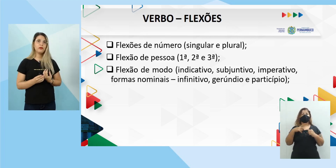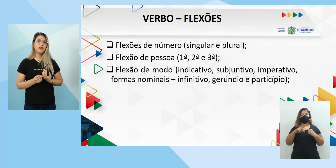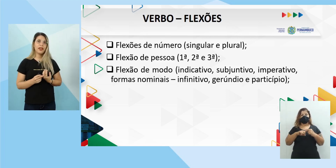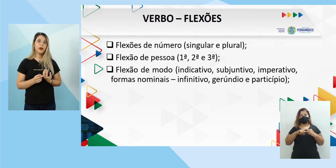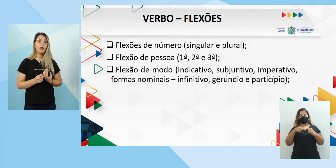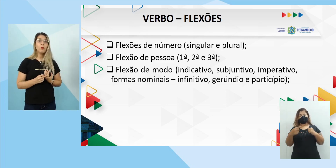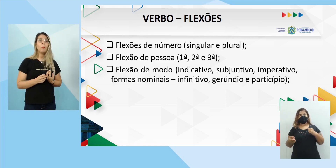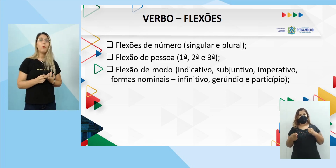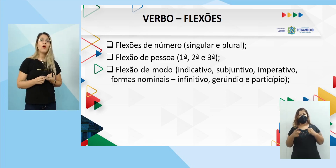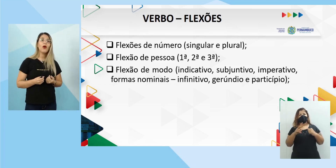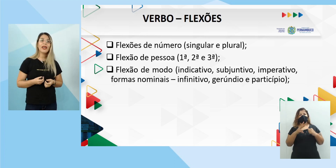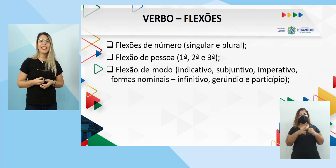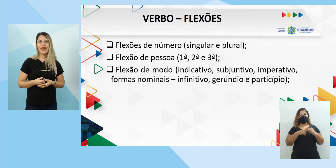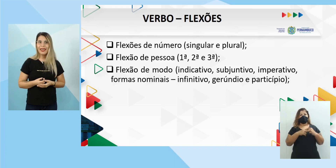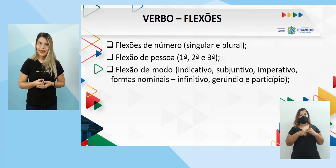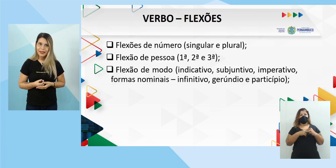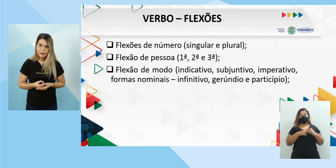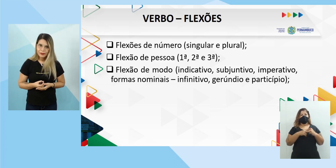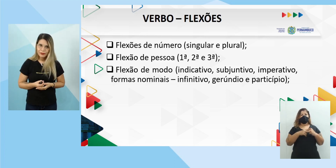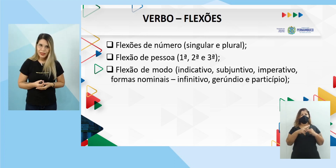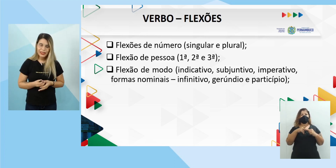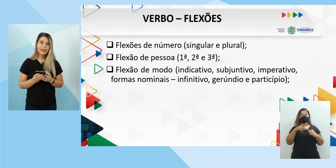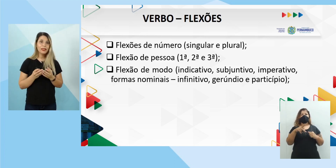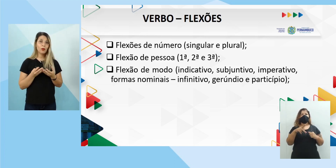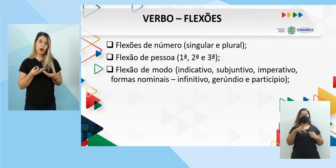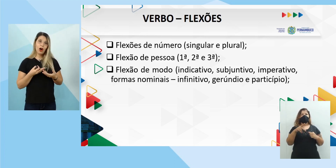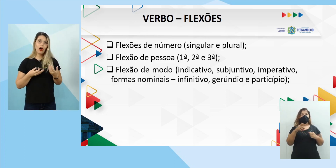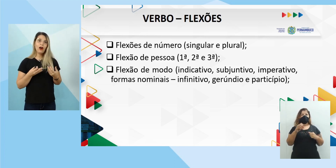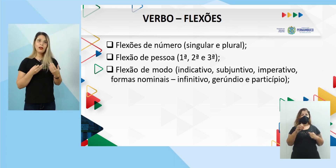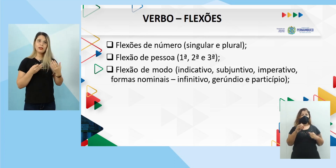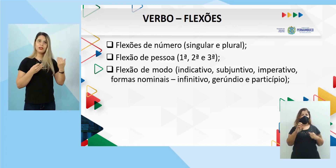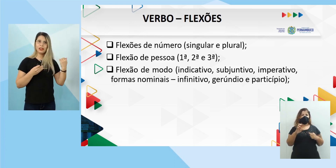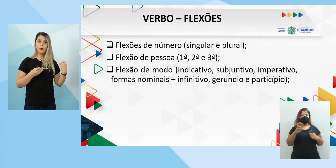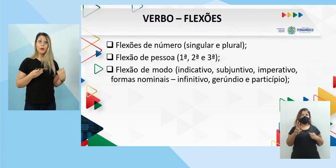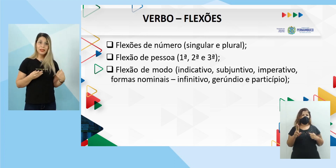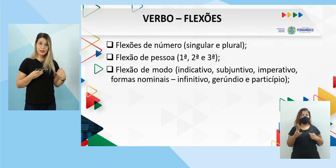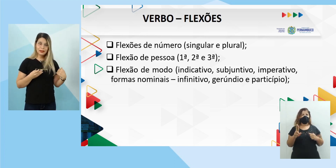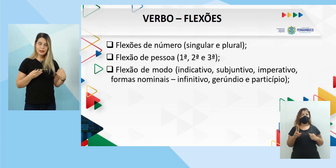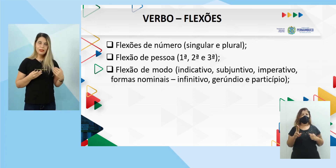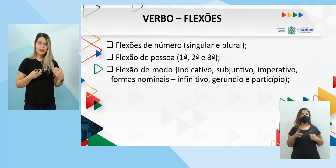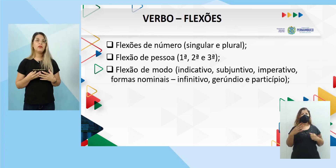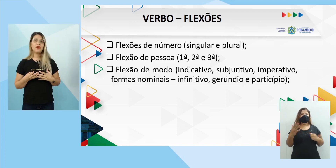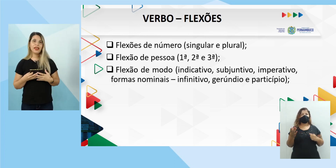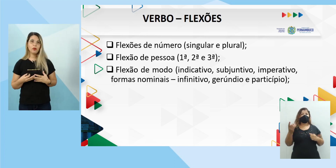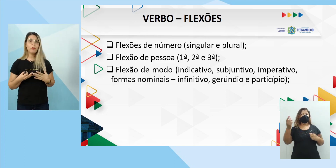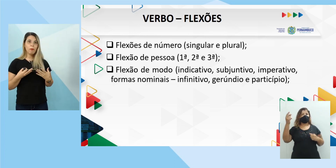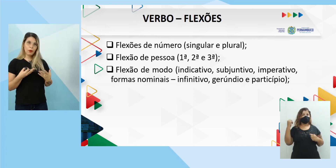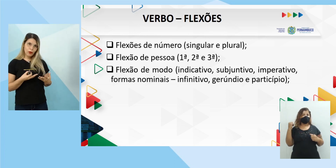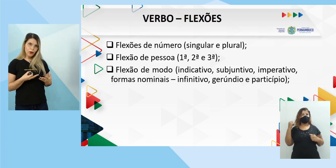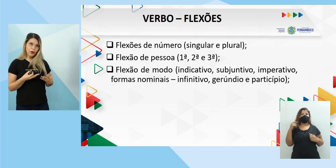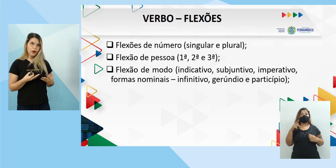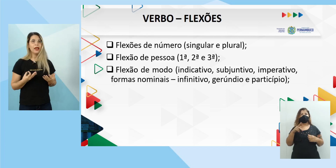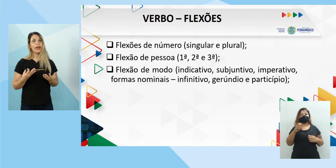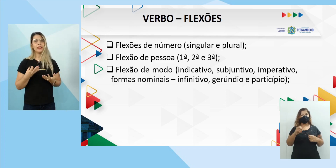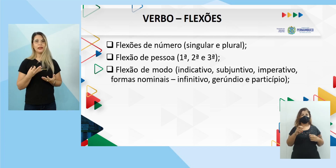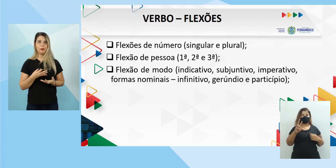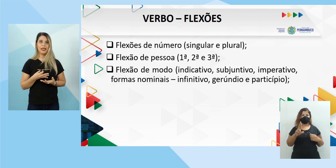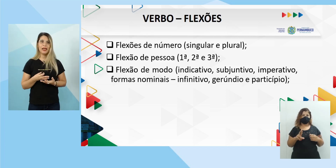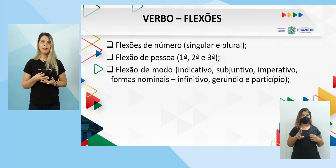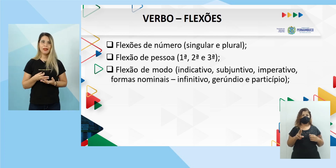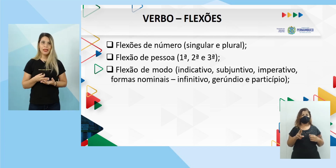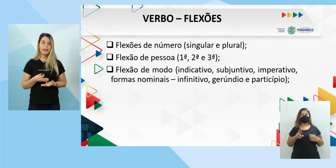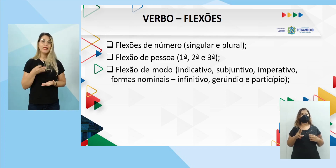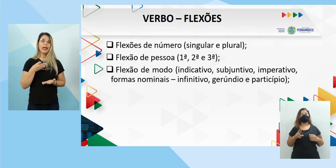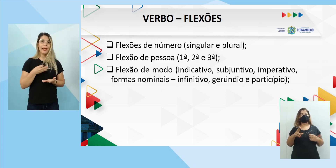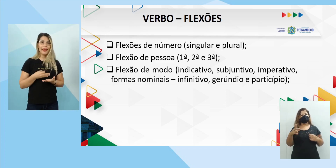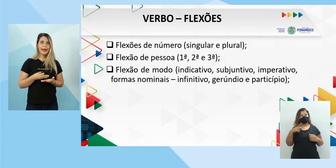derivado do verbo poer. Então, originalmente, o verbo por, ele